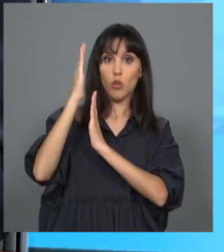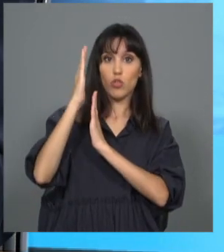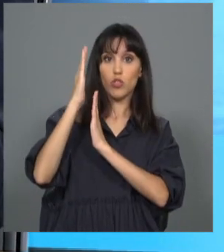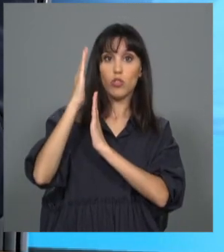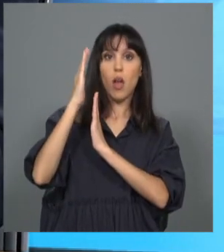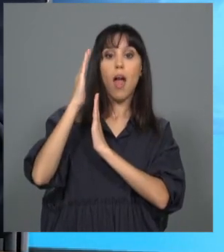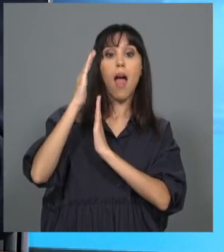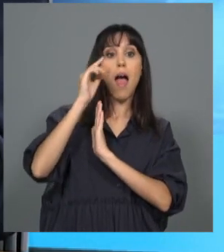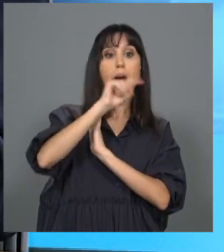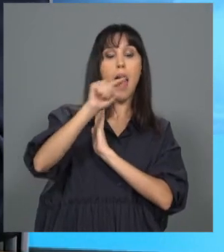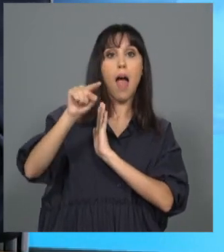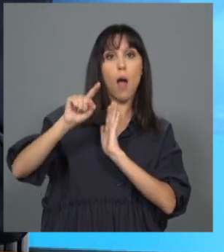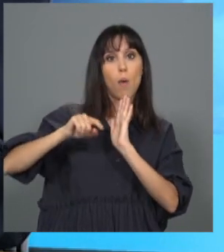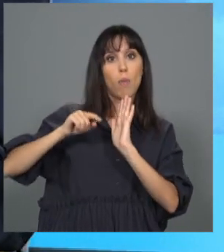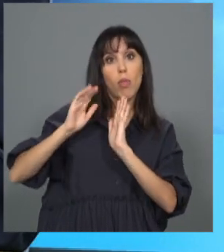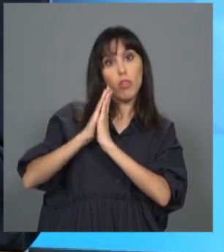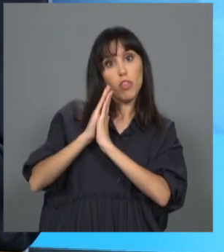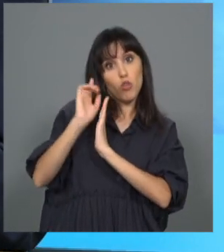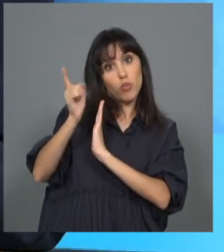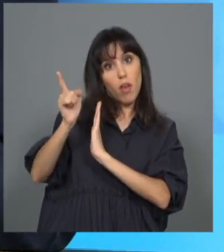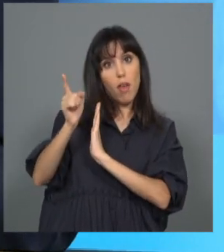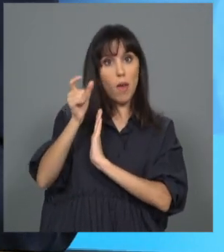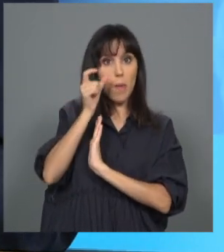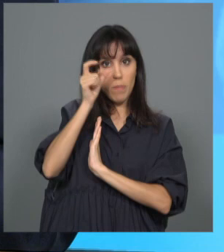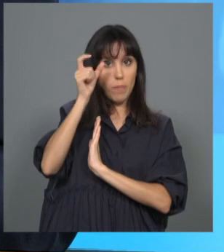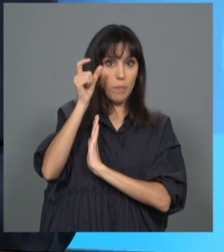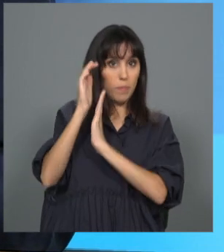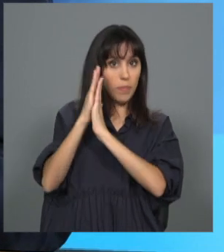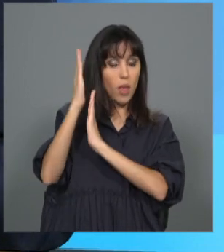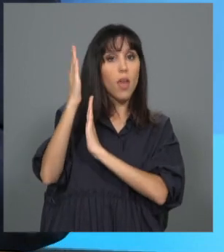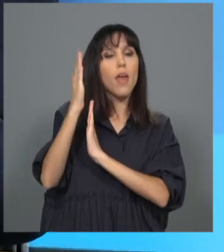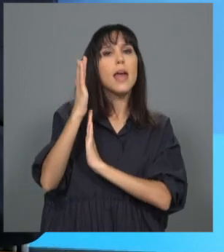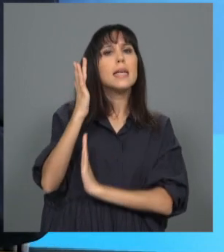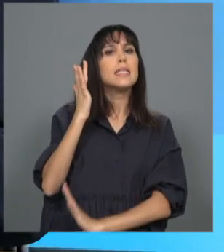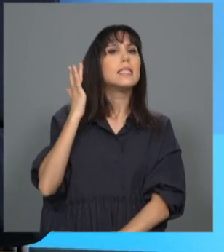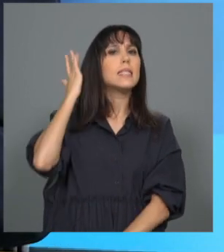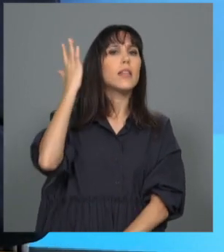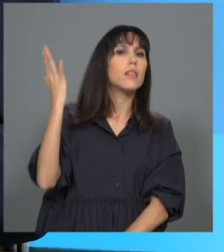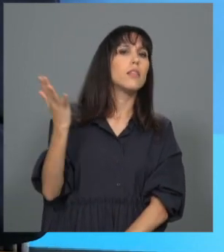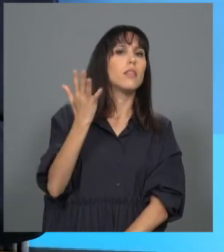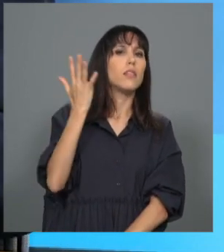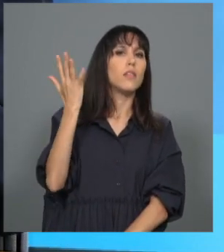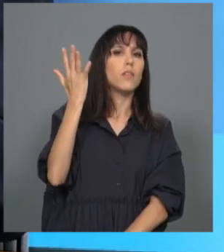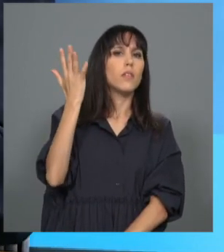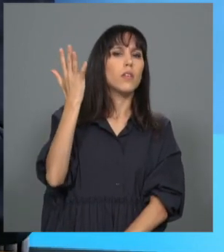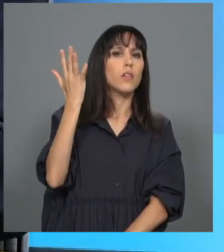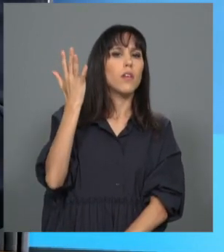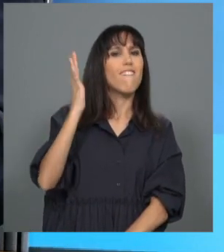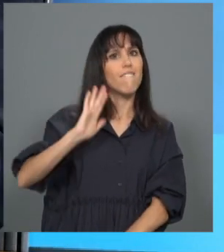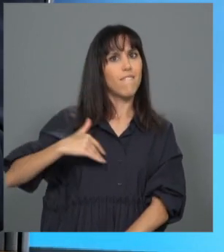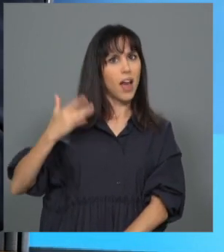pessoa de Deus, pelo ser de Deus. E o santificar, o ser